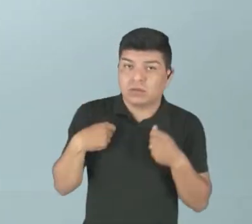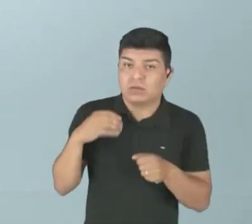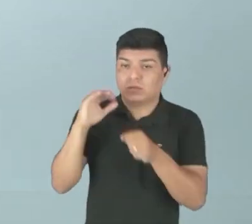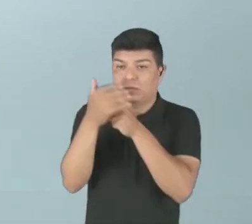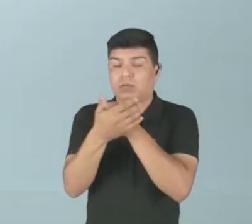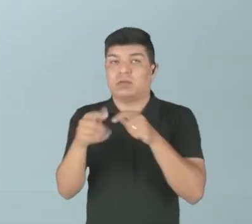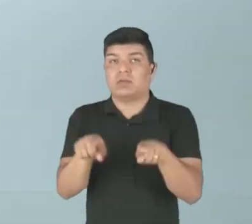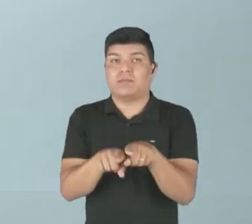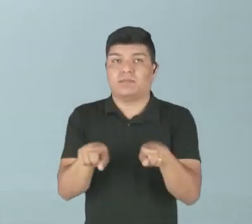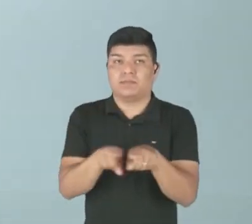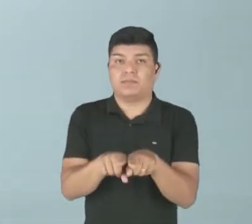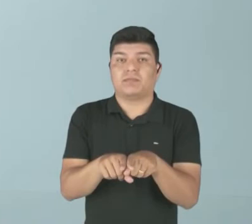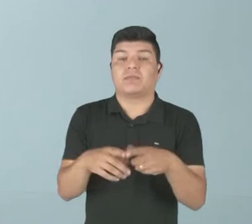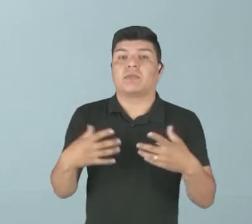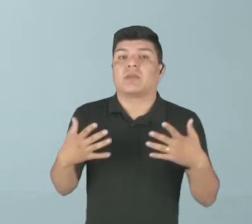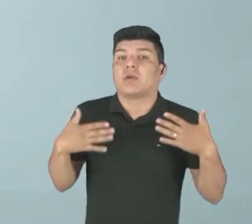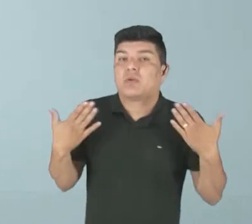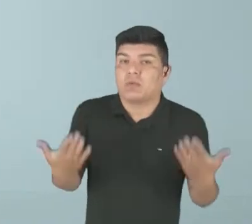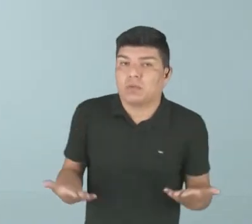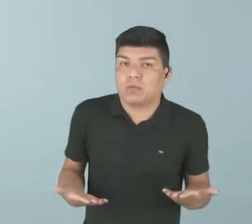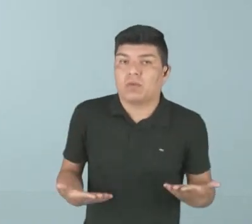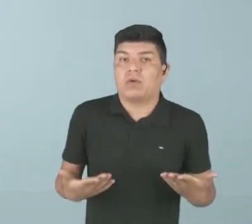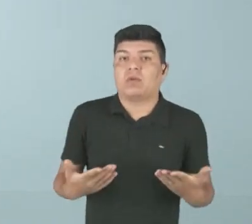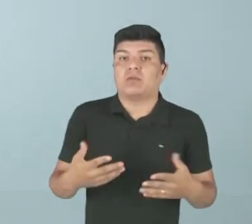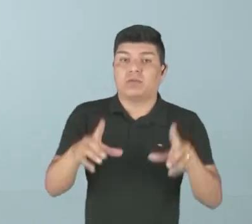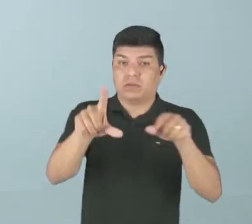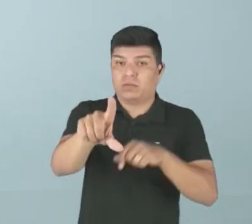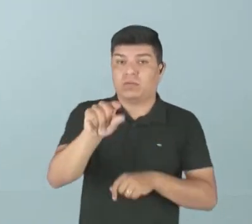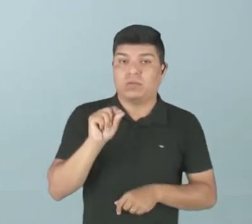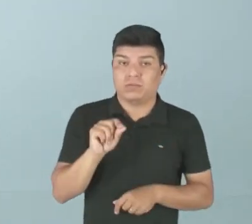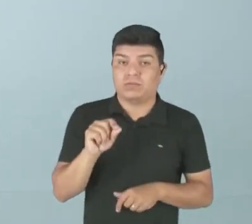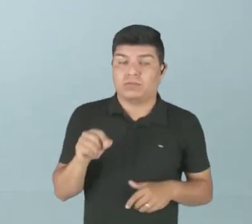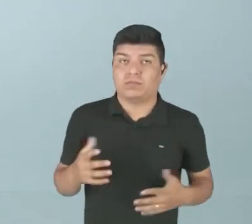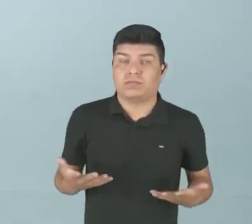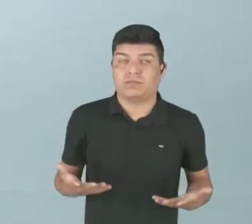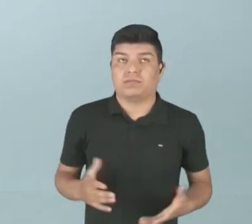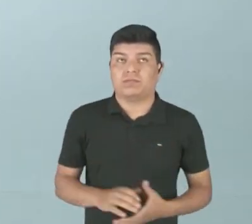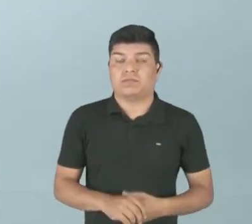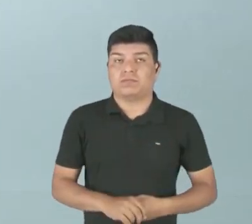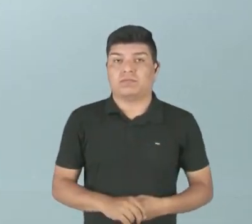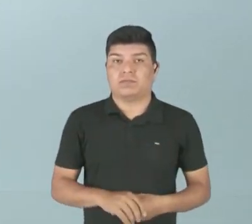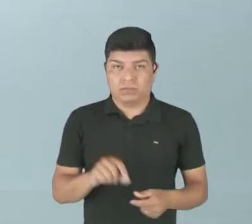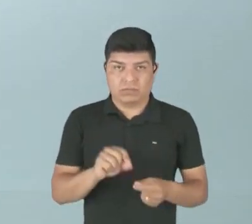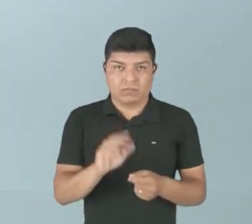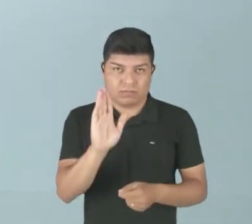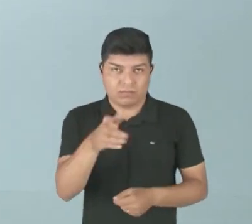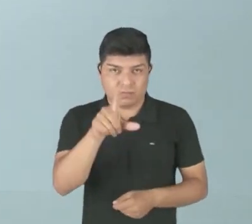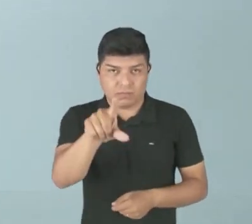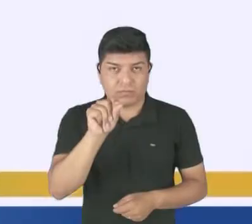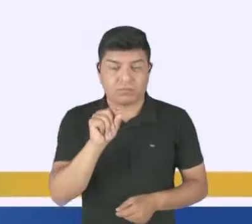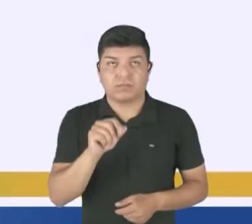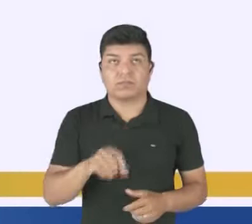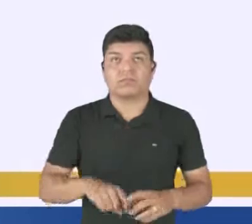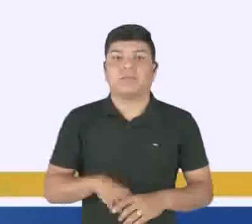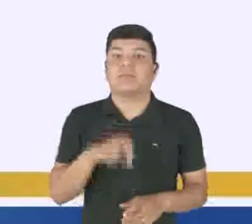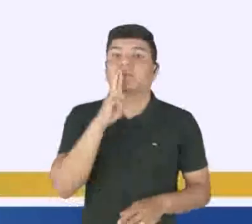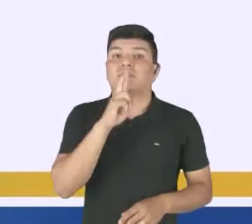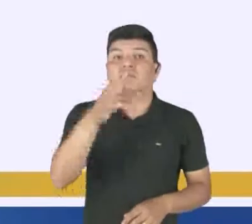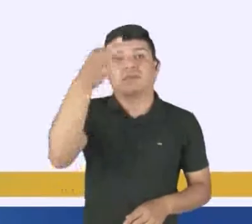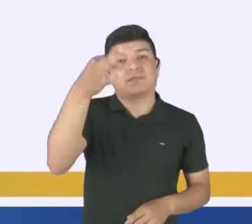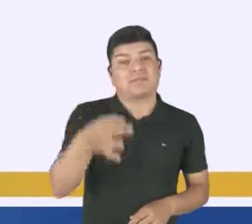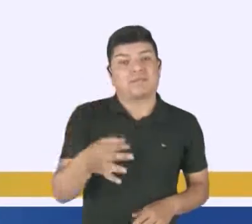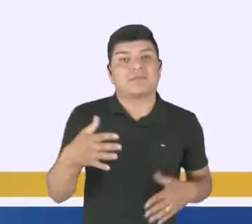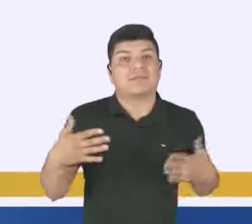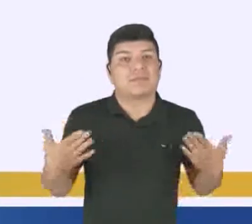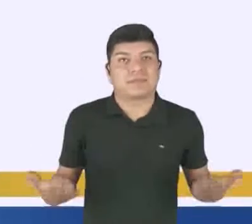brasileiro. Então, qual é a ordem que você escolheu aí para colocar? Fez a sua escolha? Então a resposta